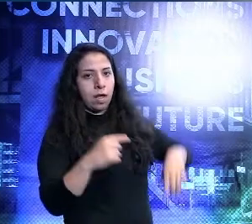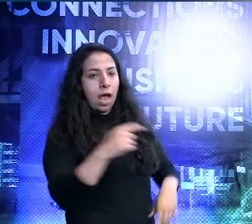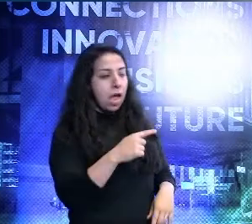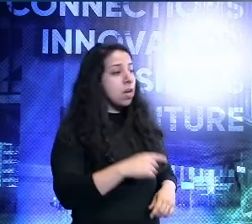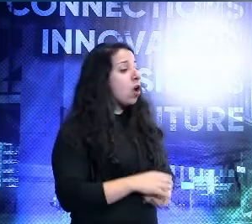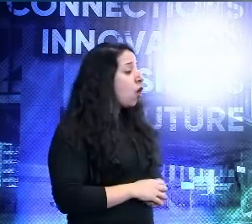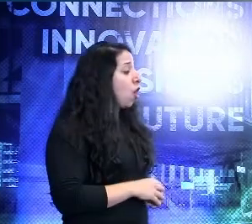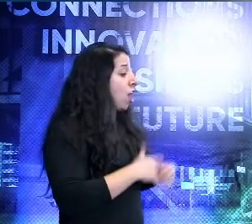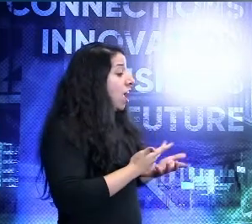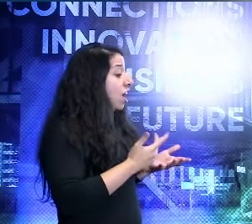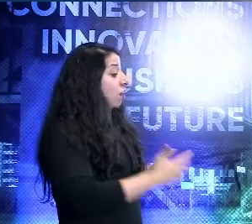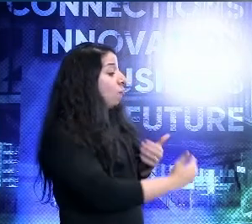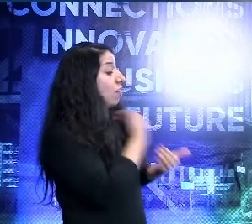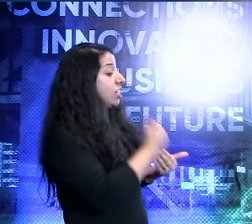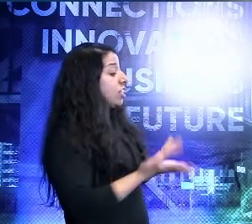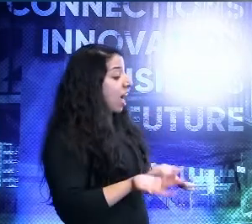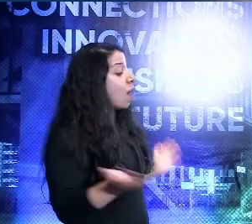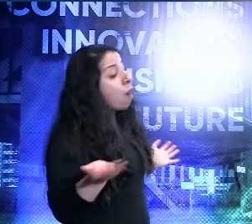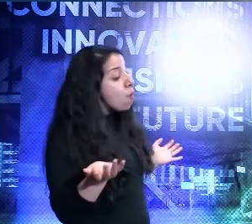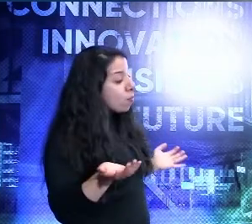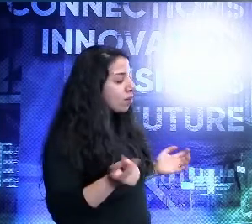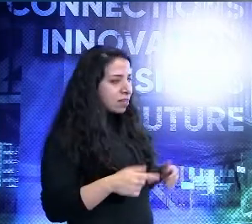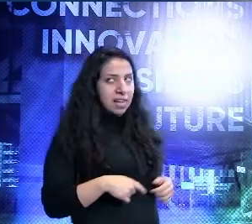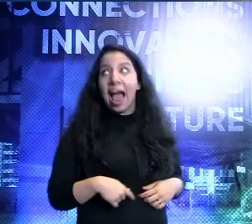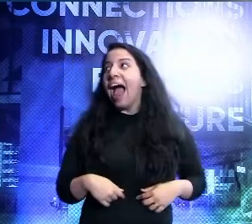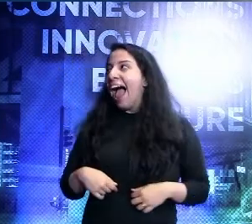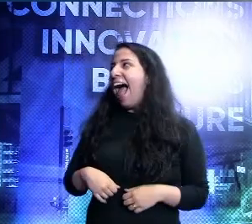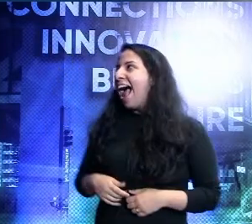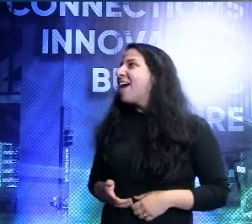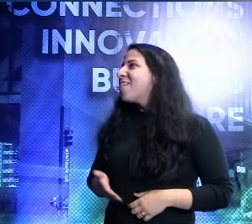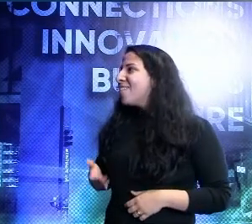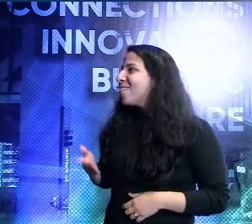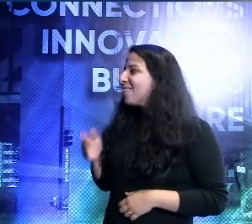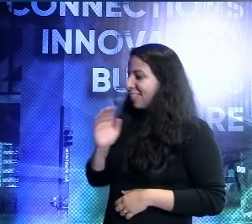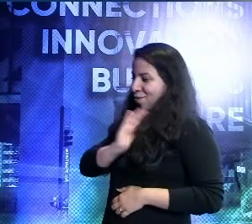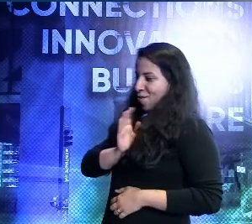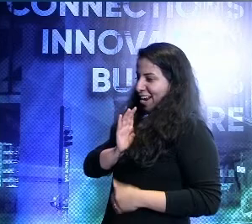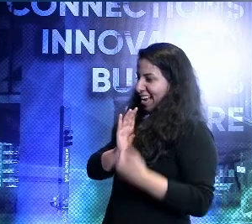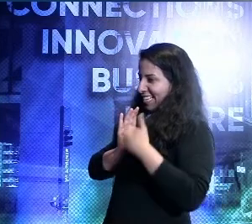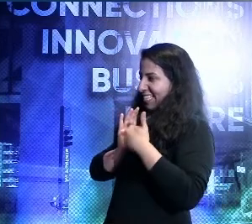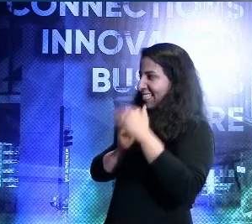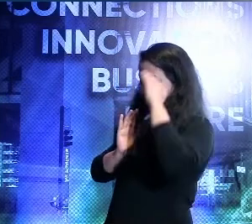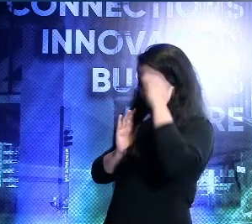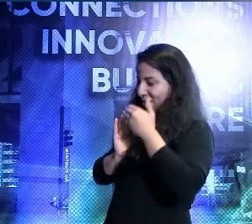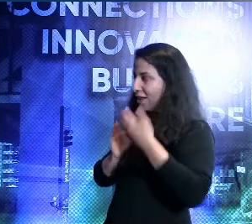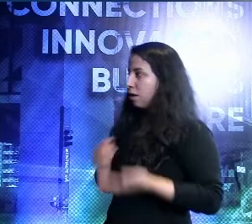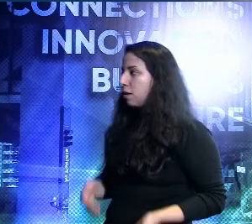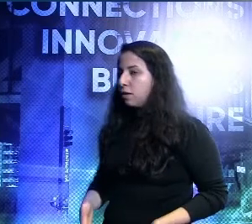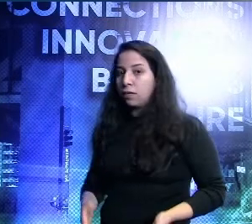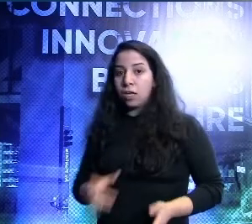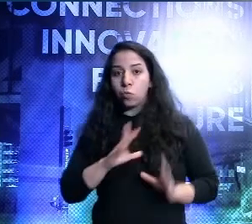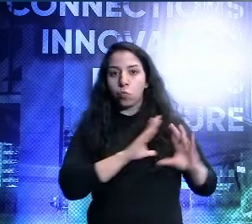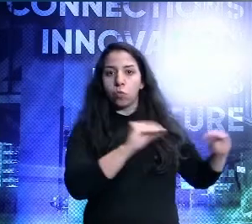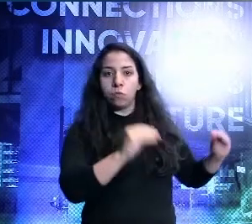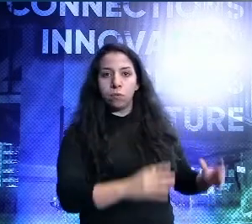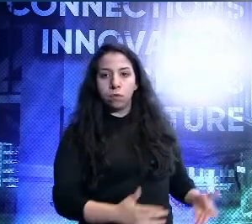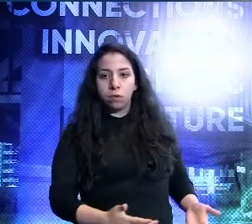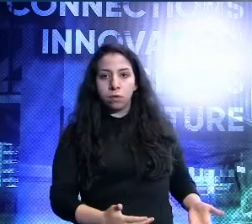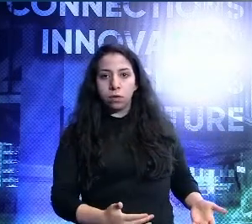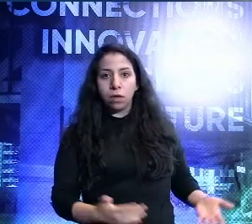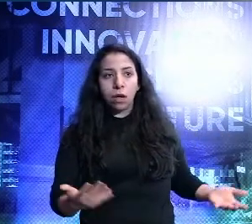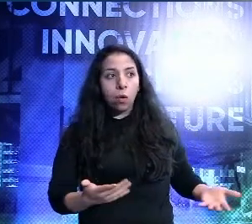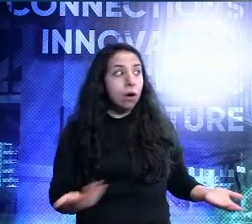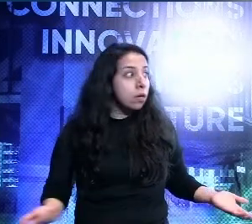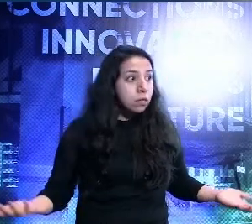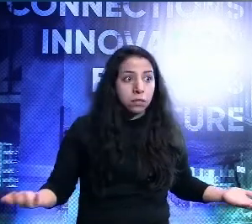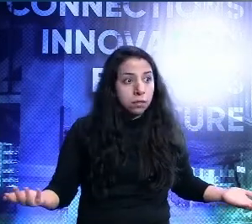novo, esse cara foi embora. Fazia tipo isso aqui, ó. Pensa, gente, que se você tem um modelo abstrato onde o desenvolvedor